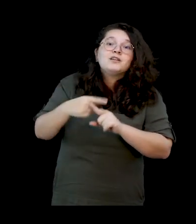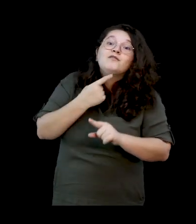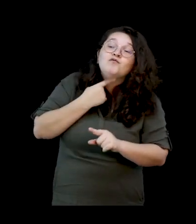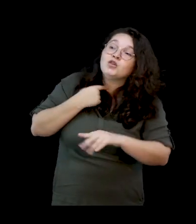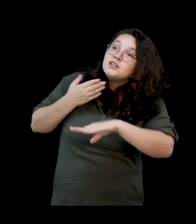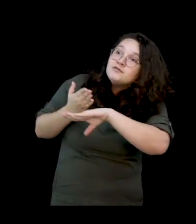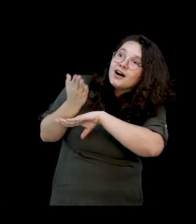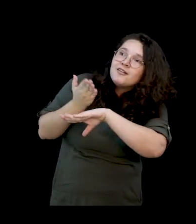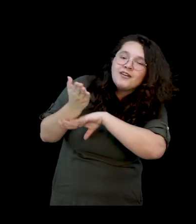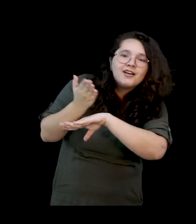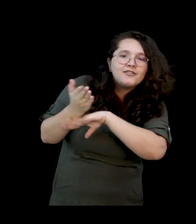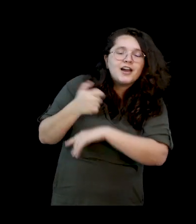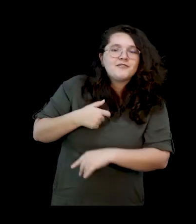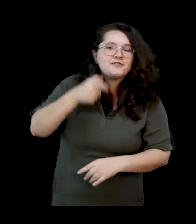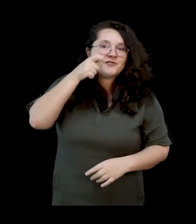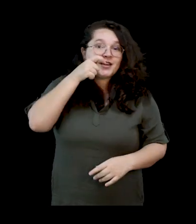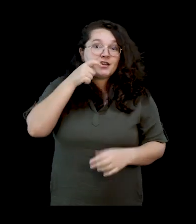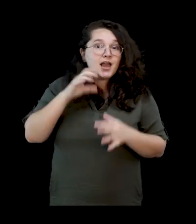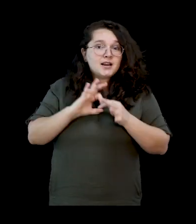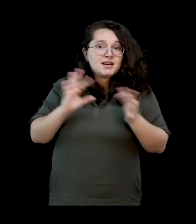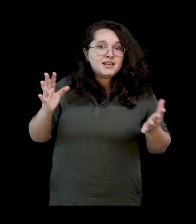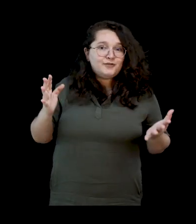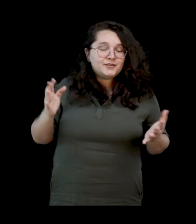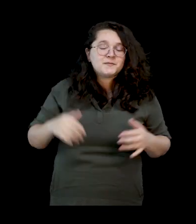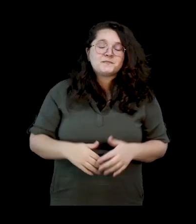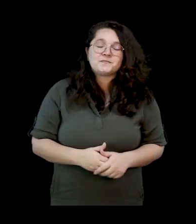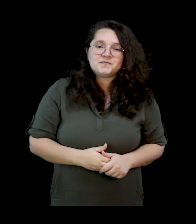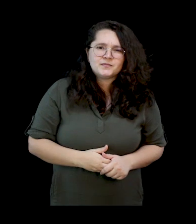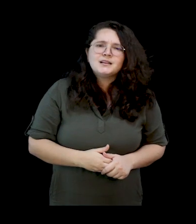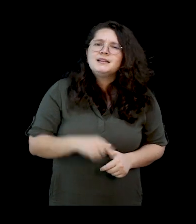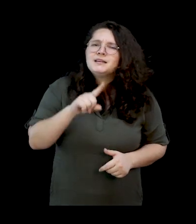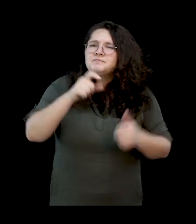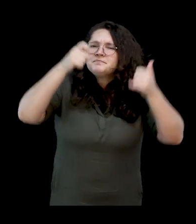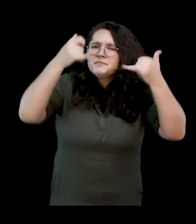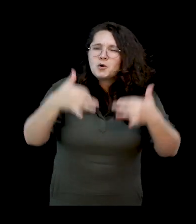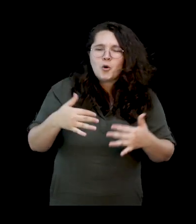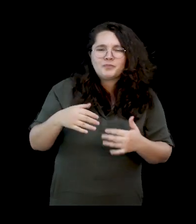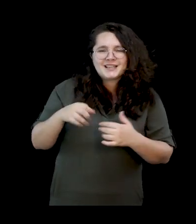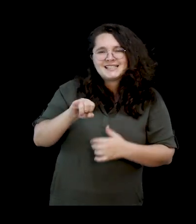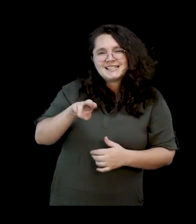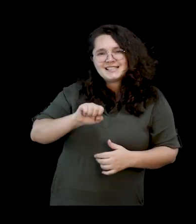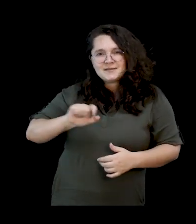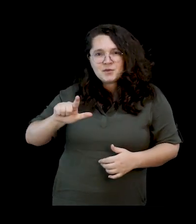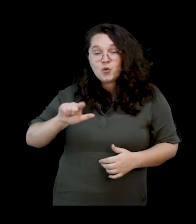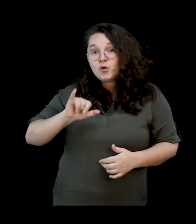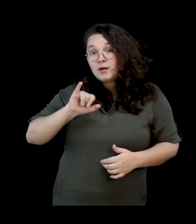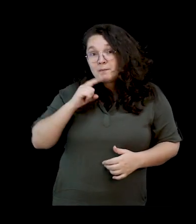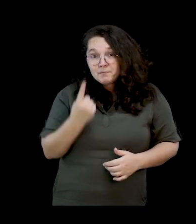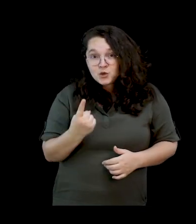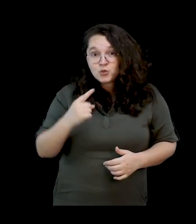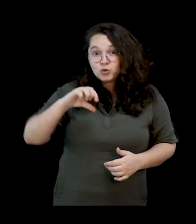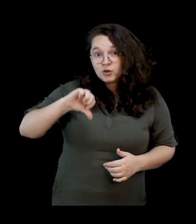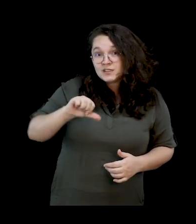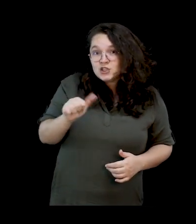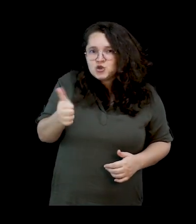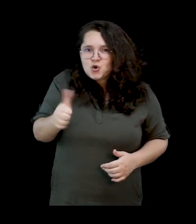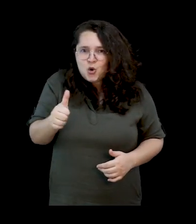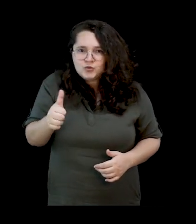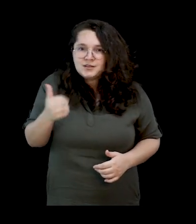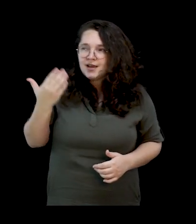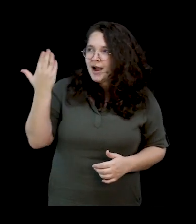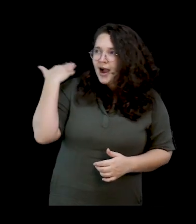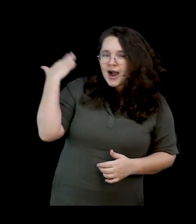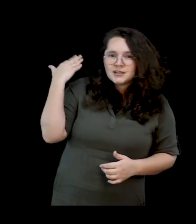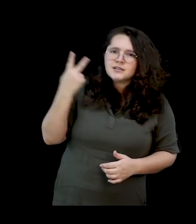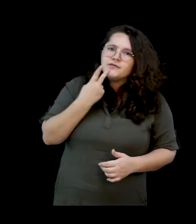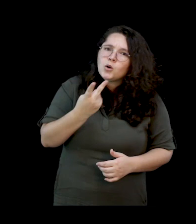em 1911, quando, e você chamou atenção para isso, né? Quando não havia o consumo de cultura como temos